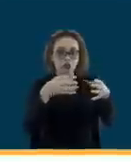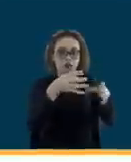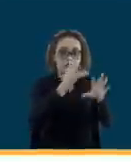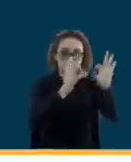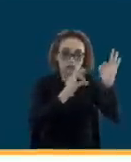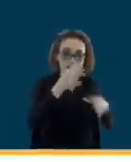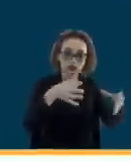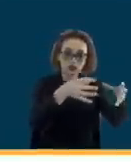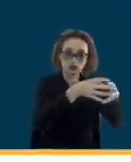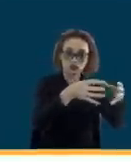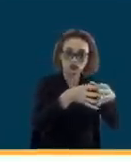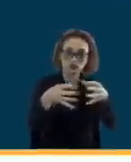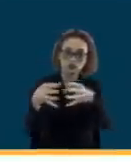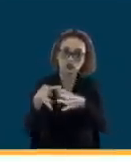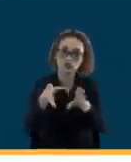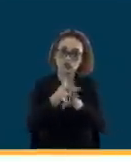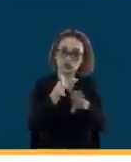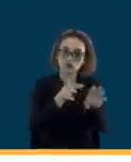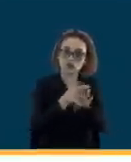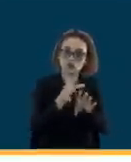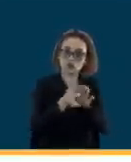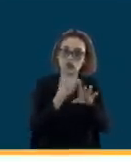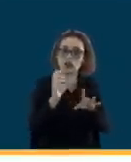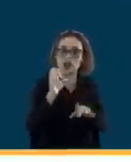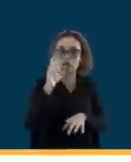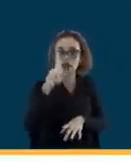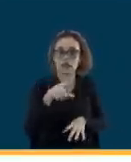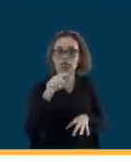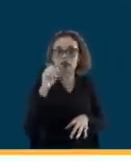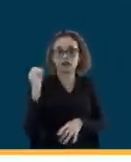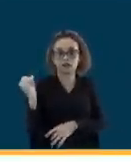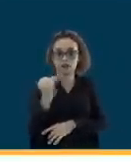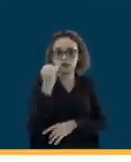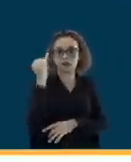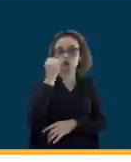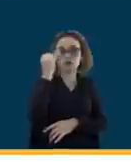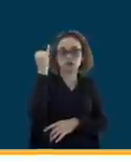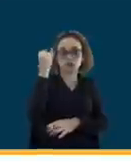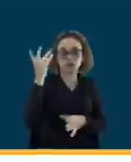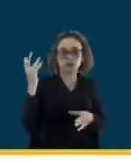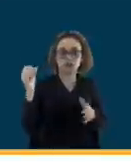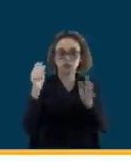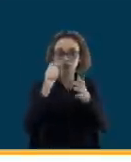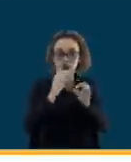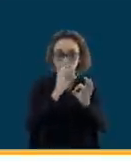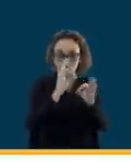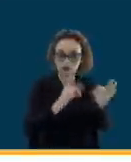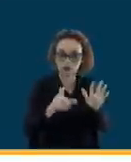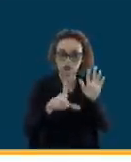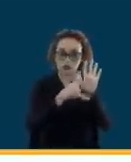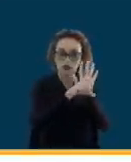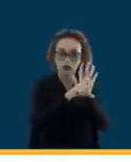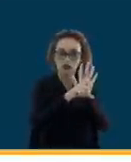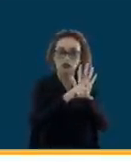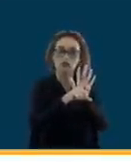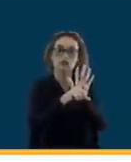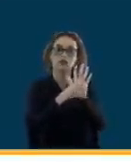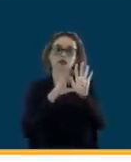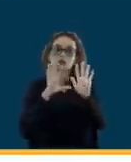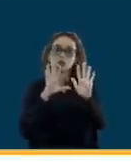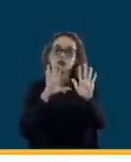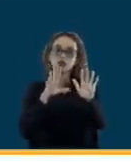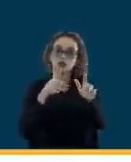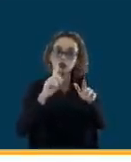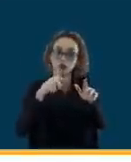gestores. Então, são pontos fundamentais, né, na implementação da lei e na formação desses que serão multiplicadores, porque